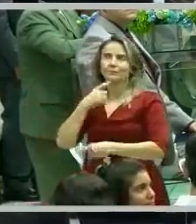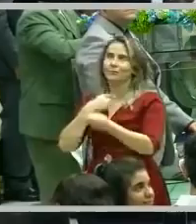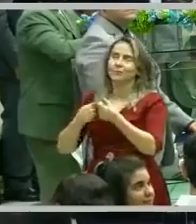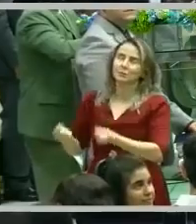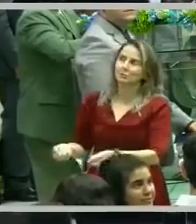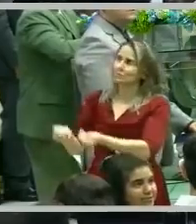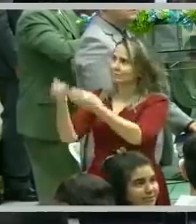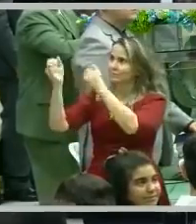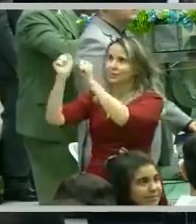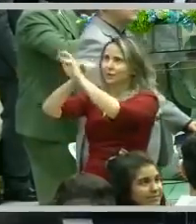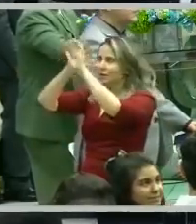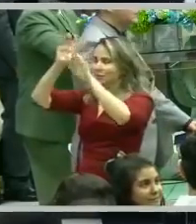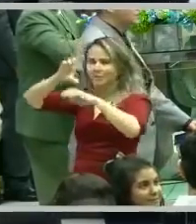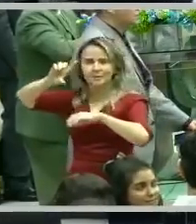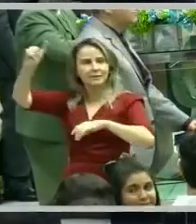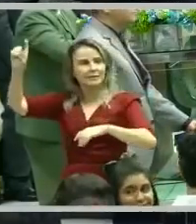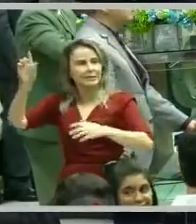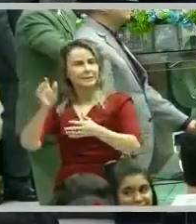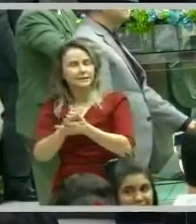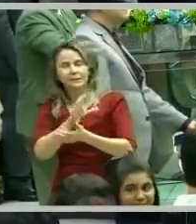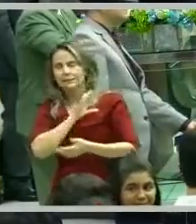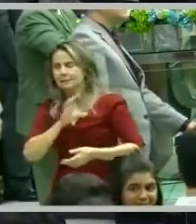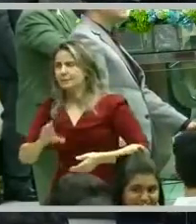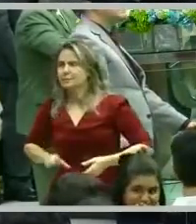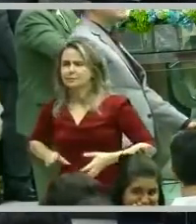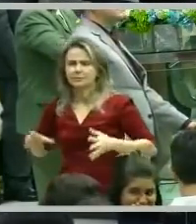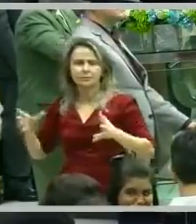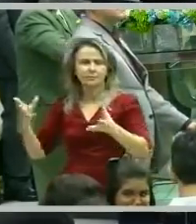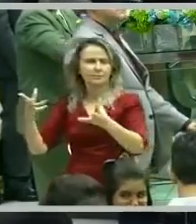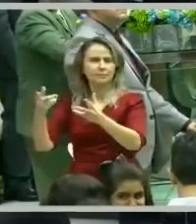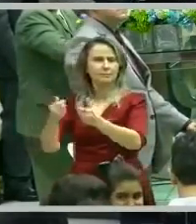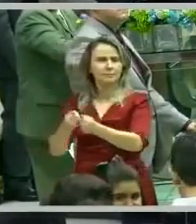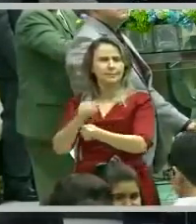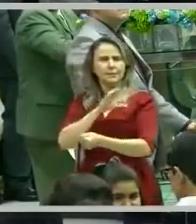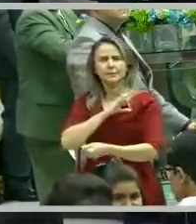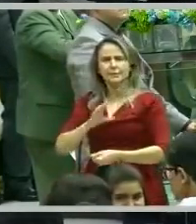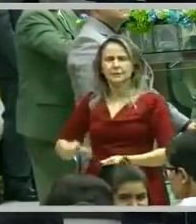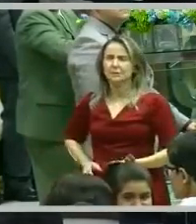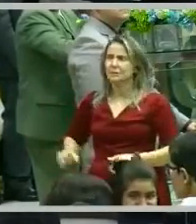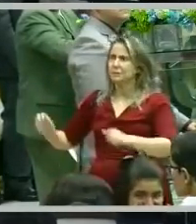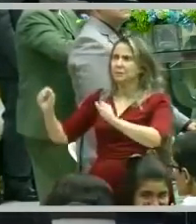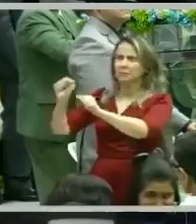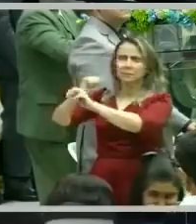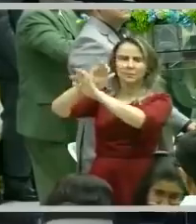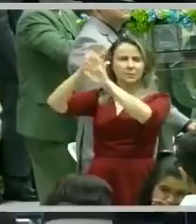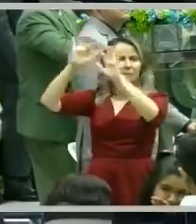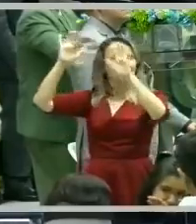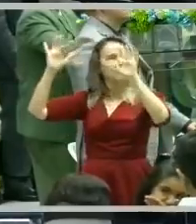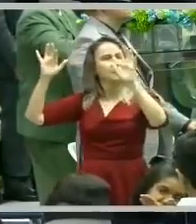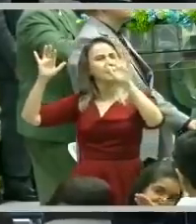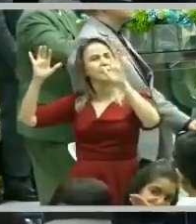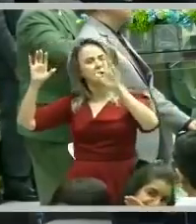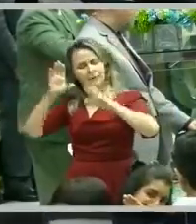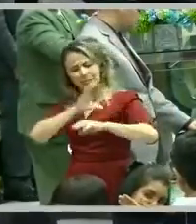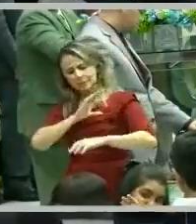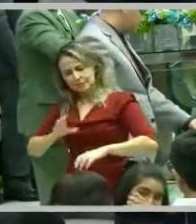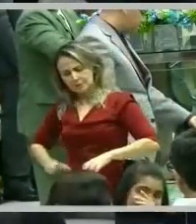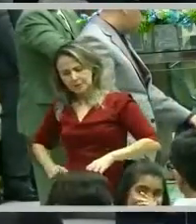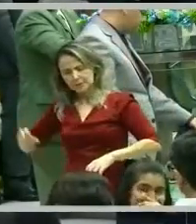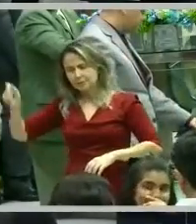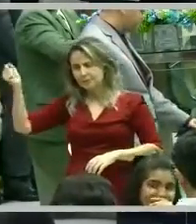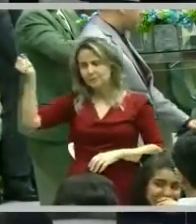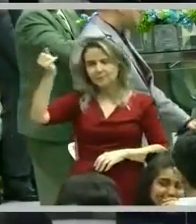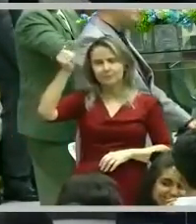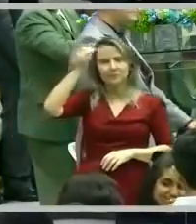irmão. Oh, que Cristo maravilhoso. Oh, que Cristo glorioso. Oh, que Cristo revelador. Oh, que